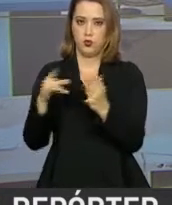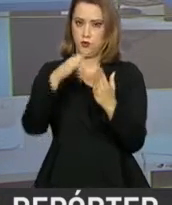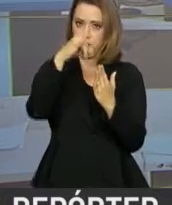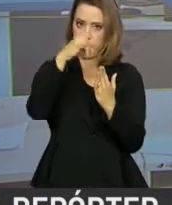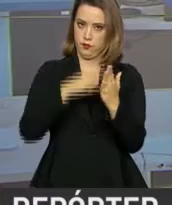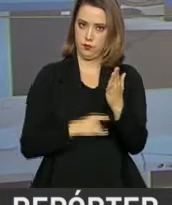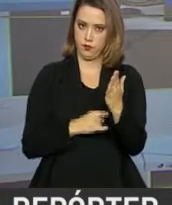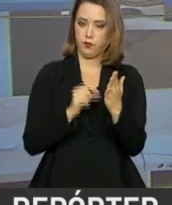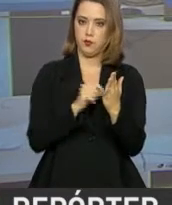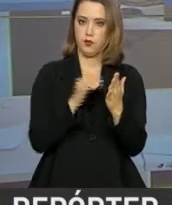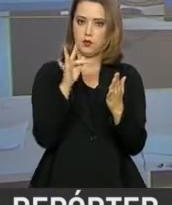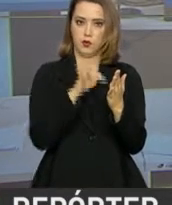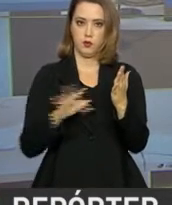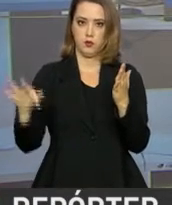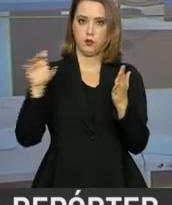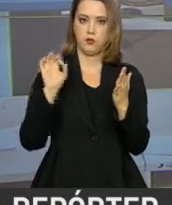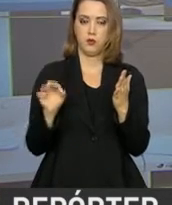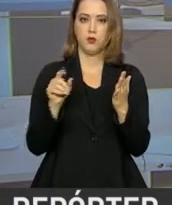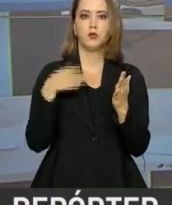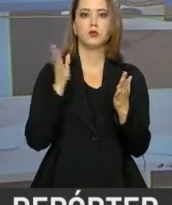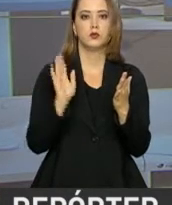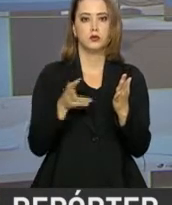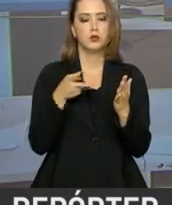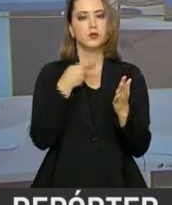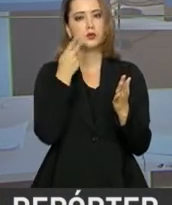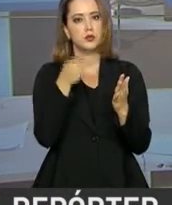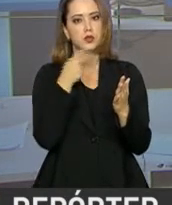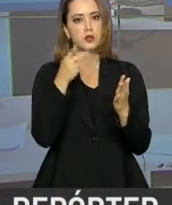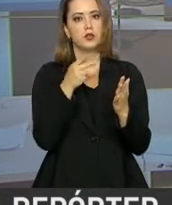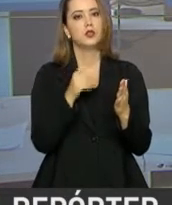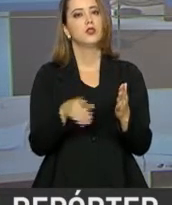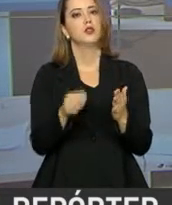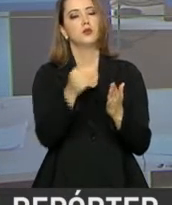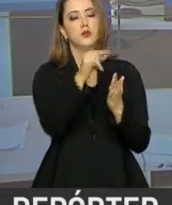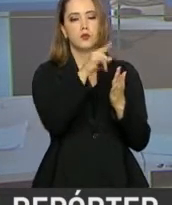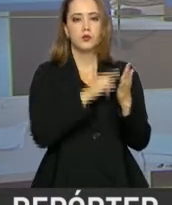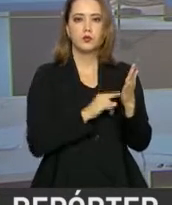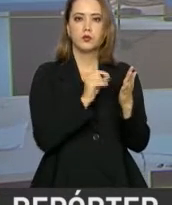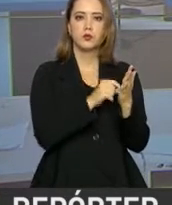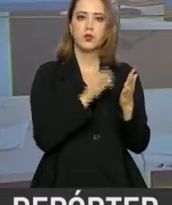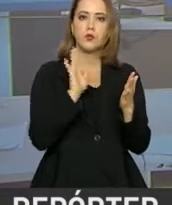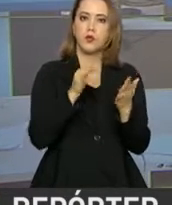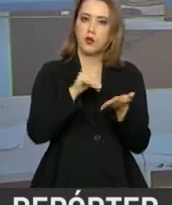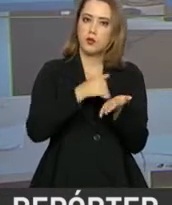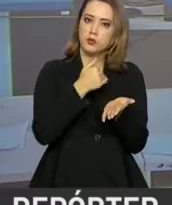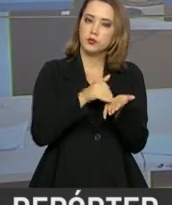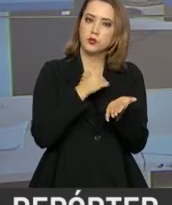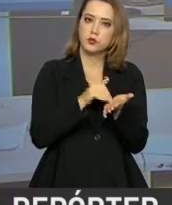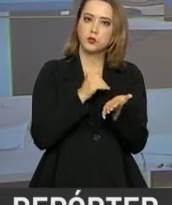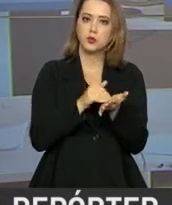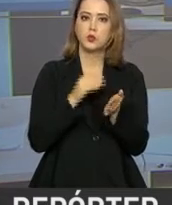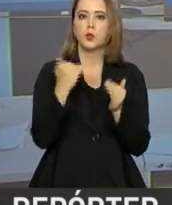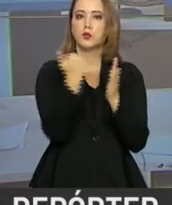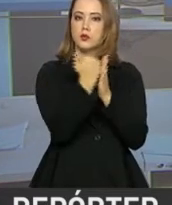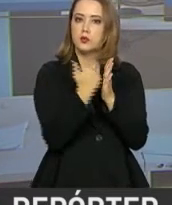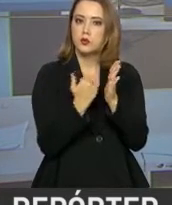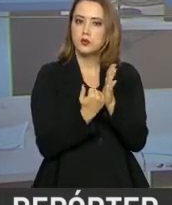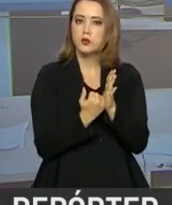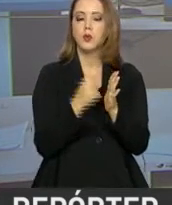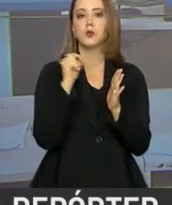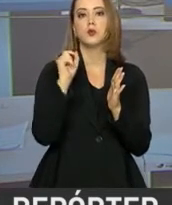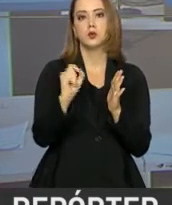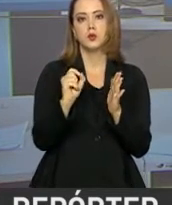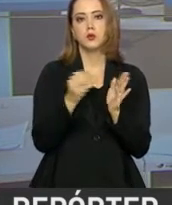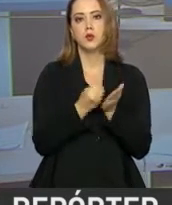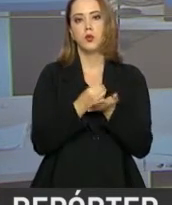os documentos que comprovem as informações prestadas na hora da inscrição o programa universidade para todos oferece